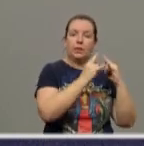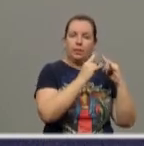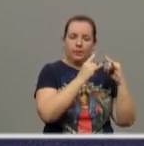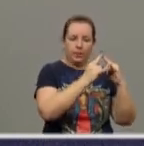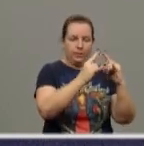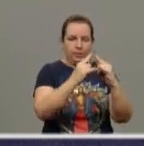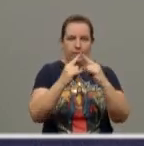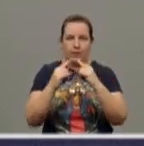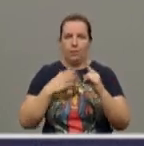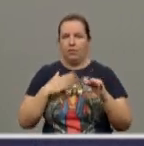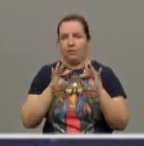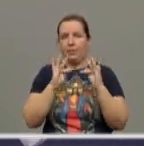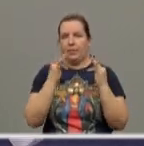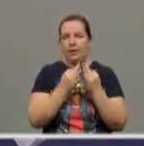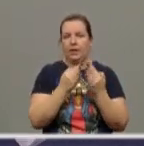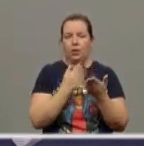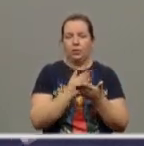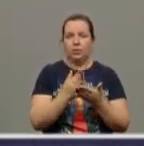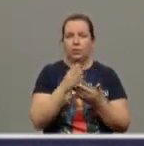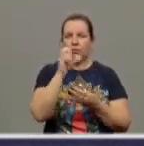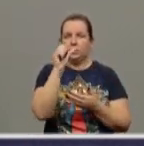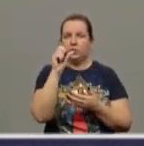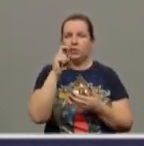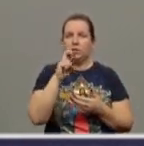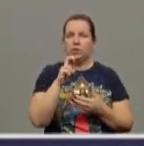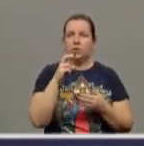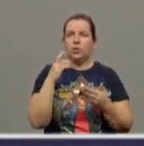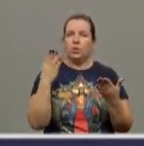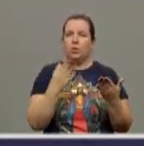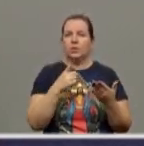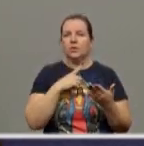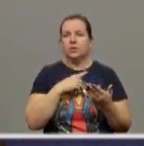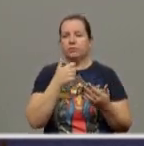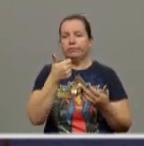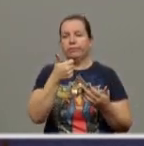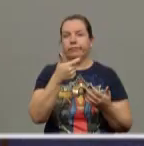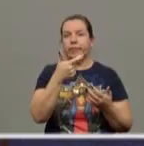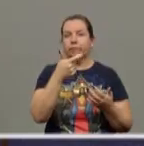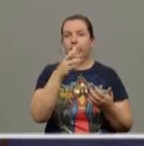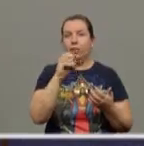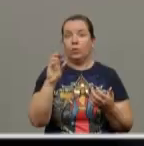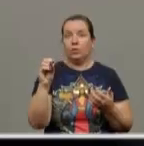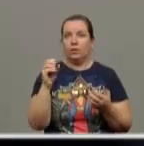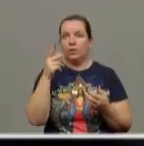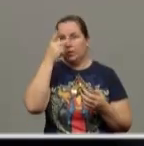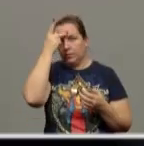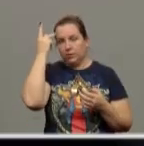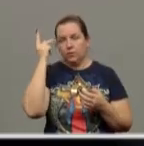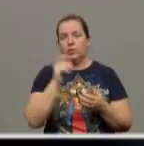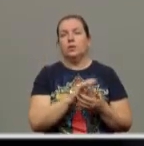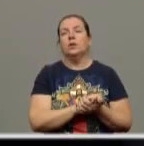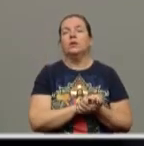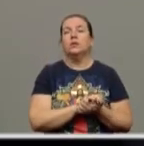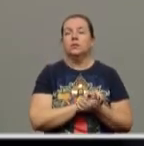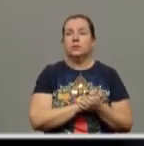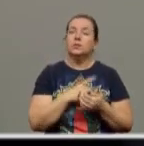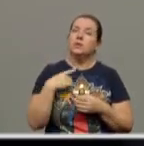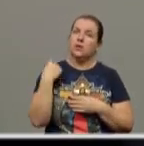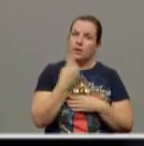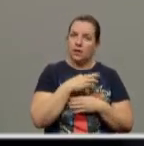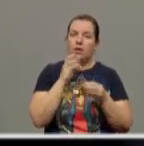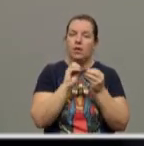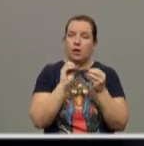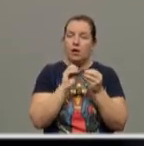família. Começou com 65 pessoas, hoje dá 200 pessoas da minha família lá. Nós fizemos